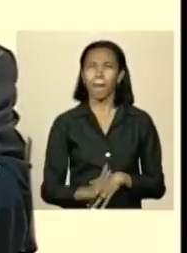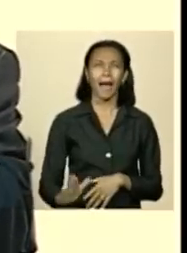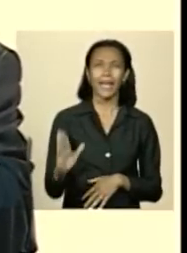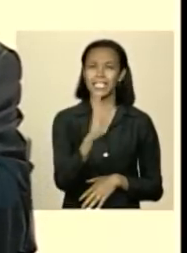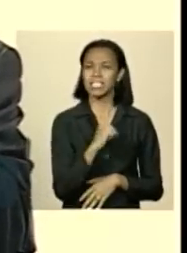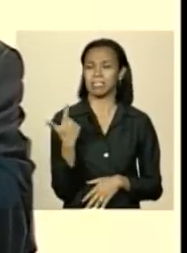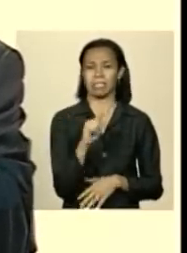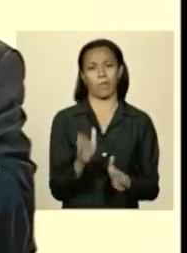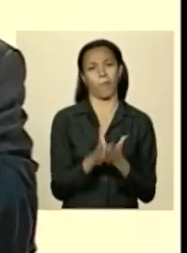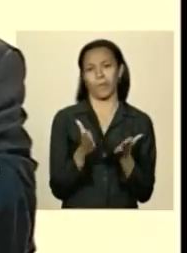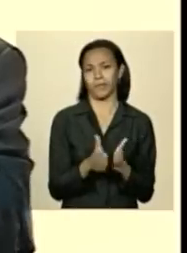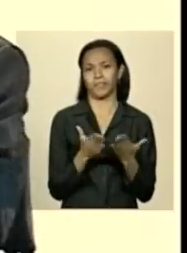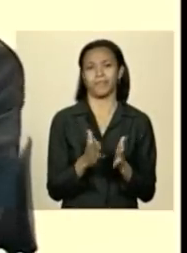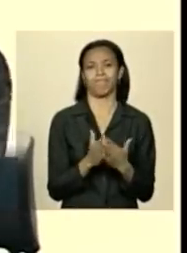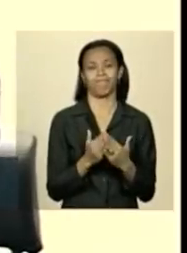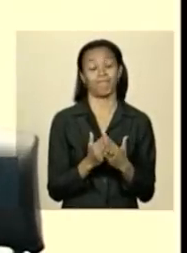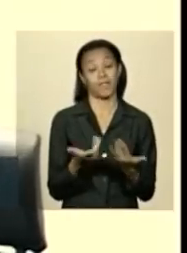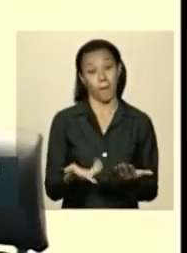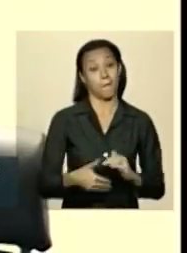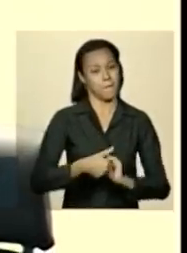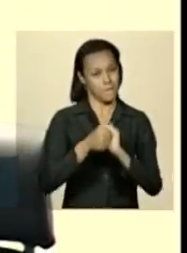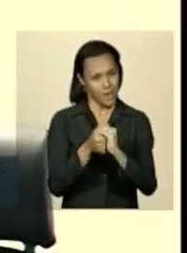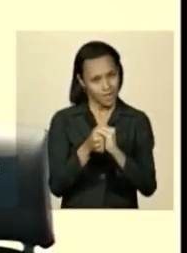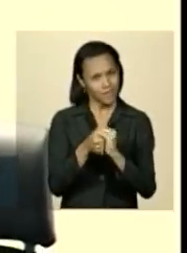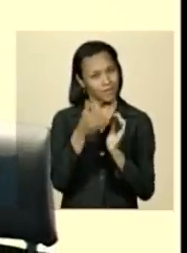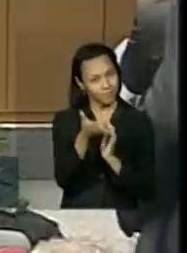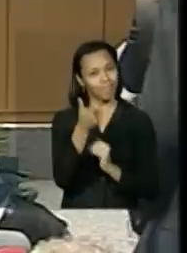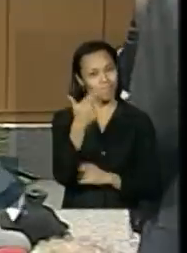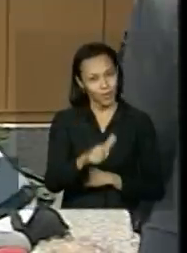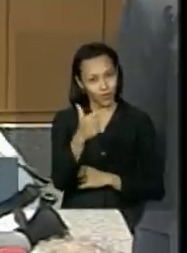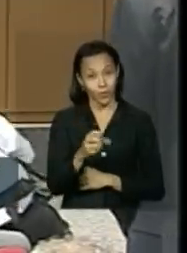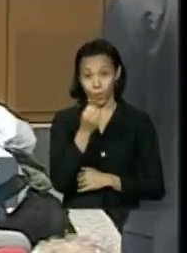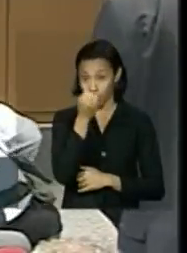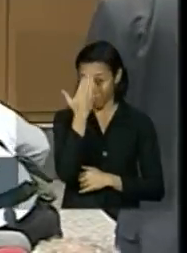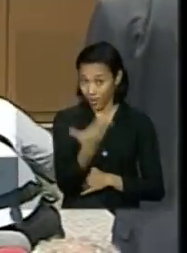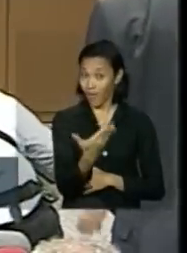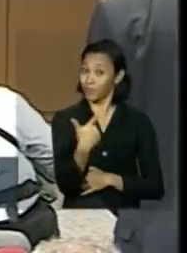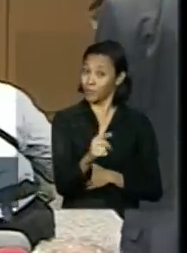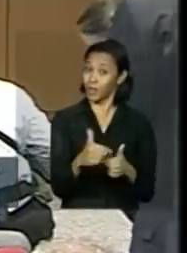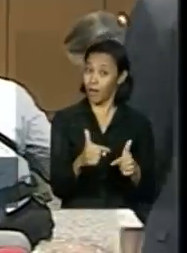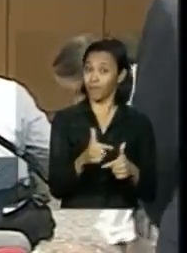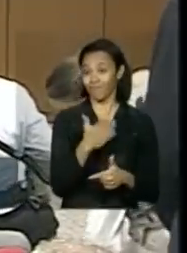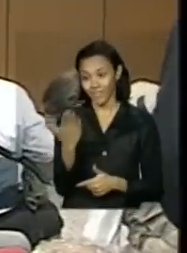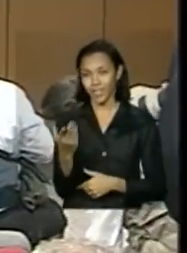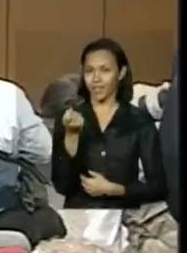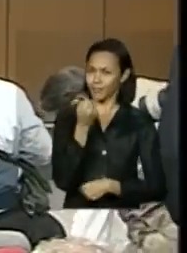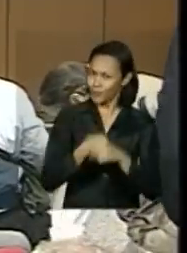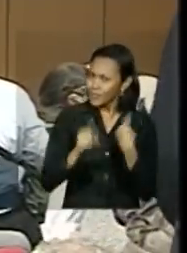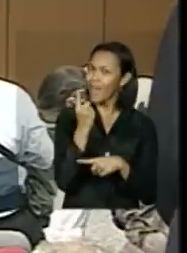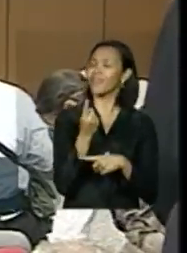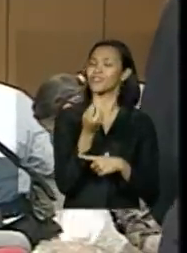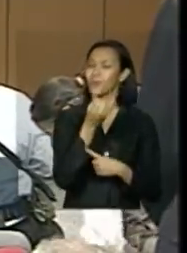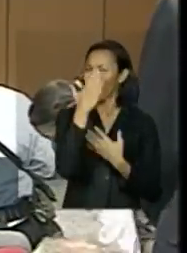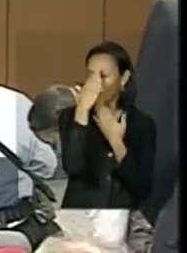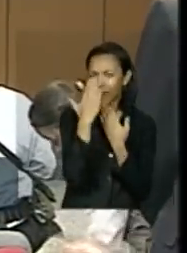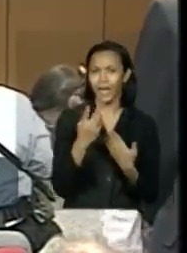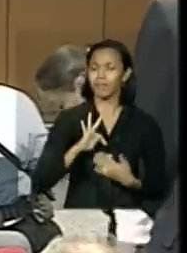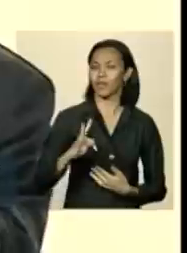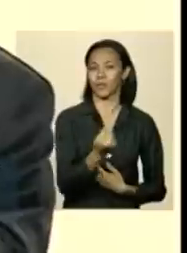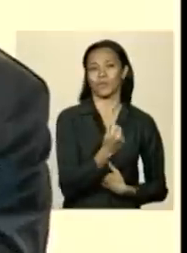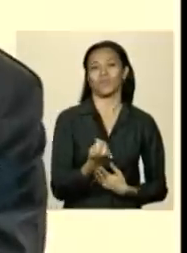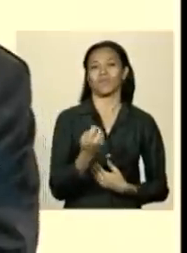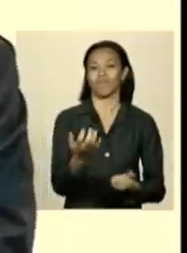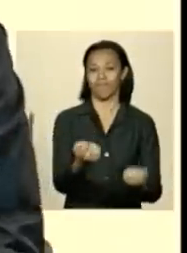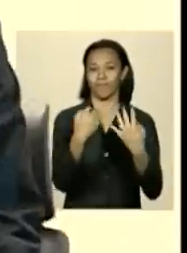país sem pobreza Então parabéns Celso mais uma vez obrigado pelo teu trabalho gued sucesso muito obrigado por todos e todas que